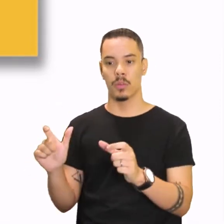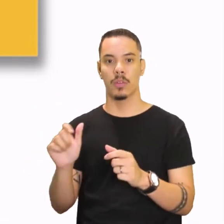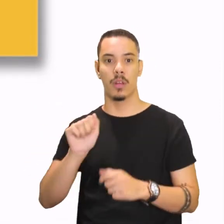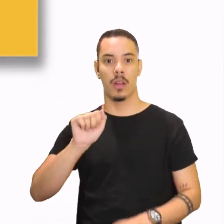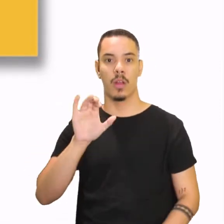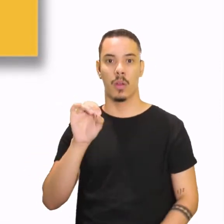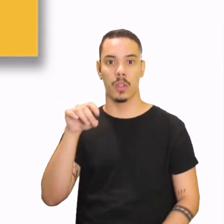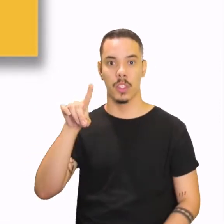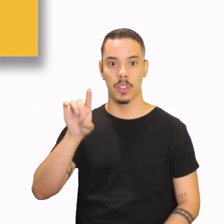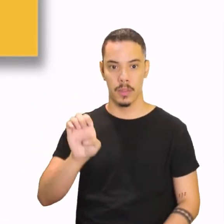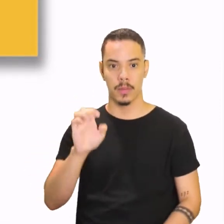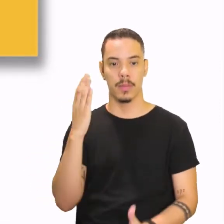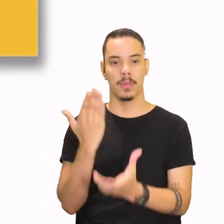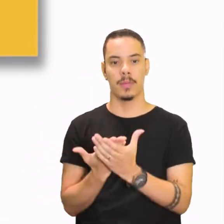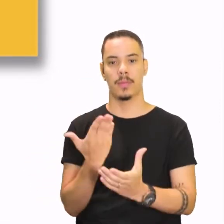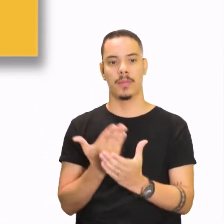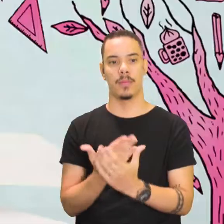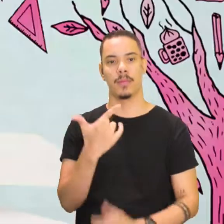aula